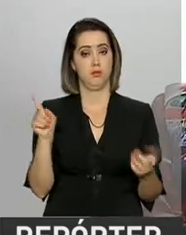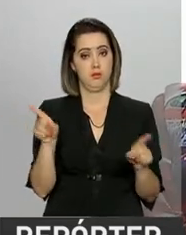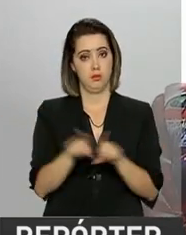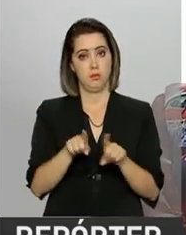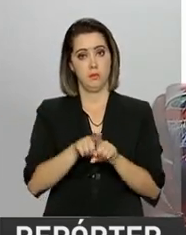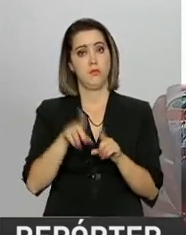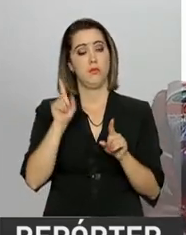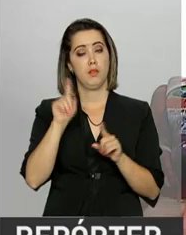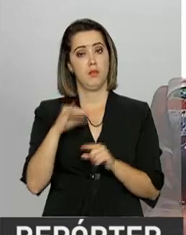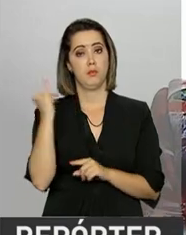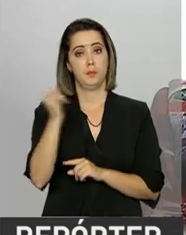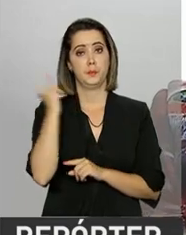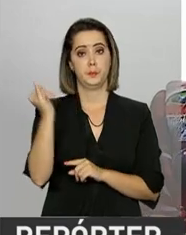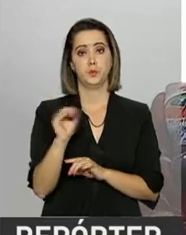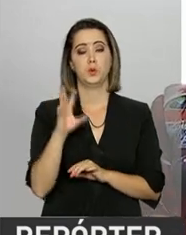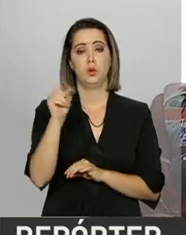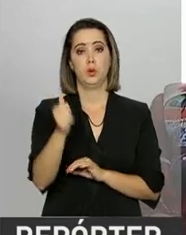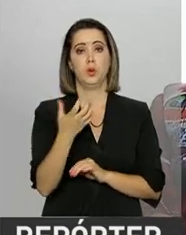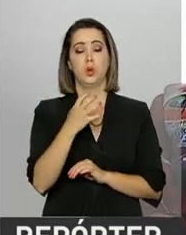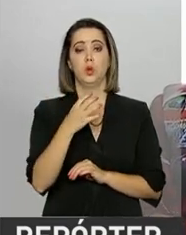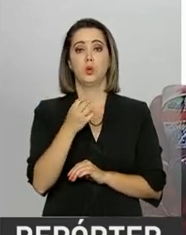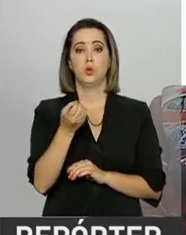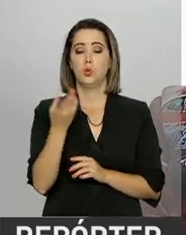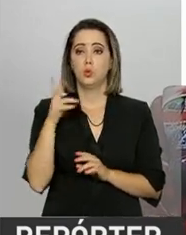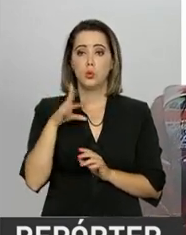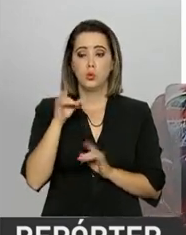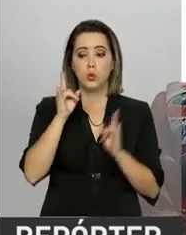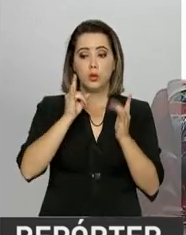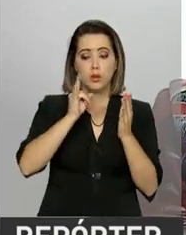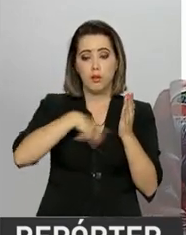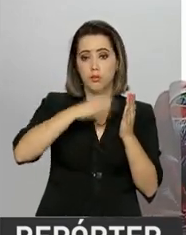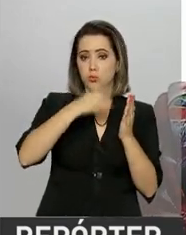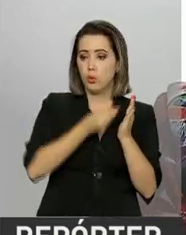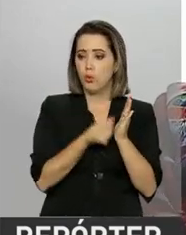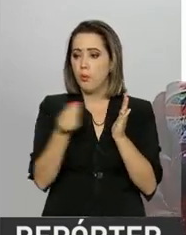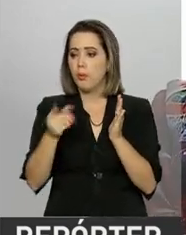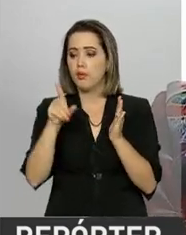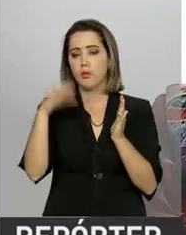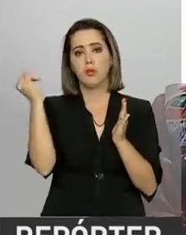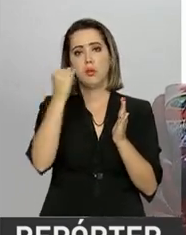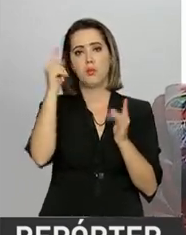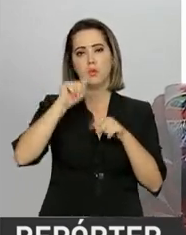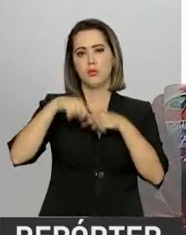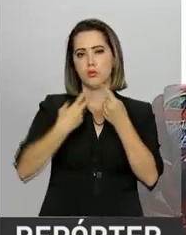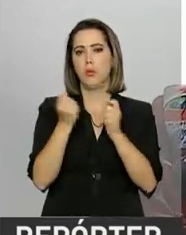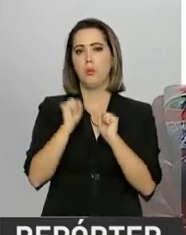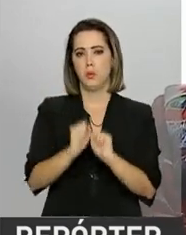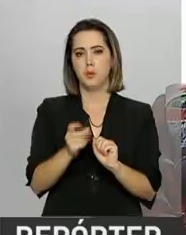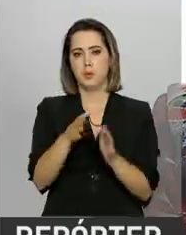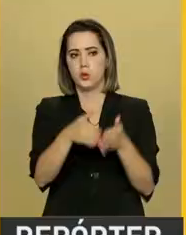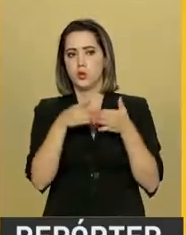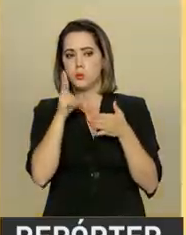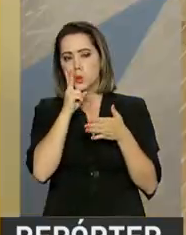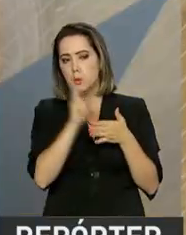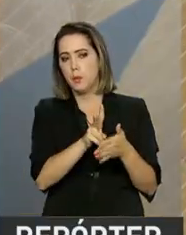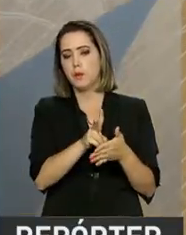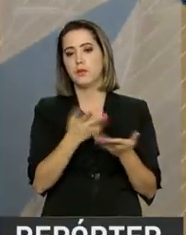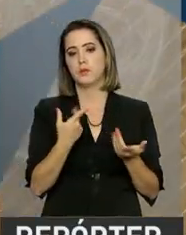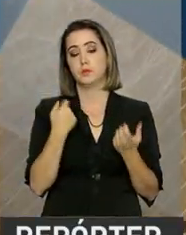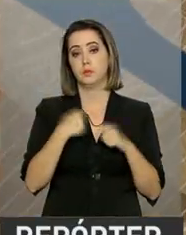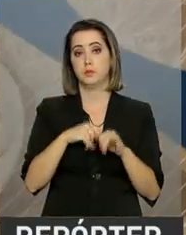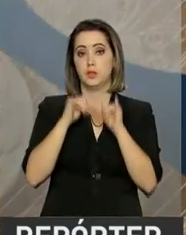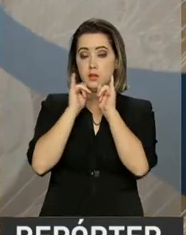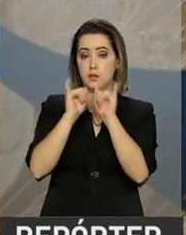ano de 2016. Todo o dado lançado é importante e poderá ser verificado pela Receita Federal. Deve